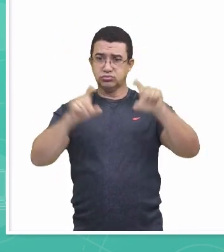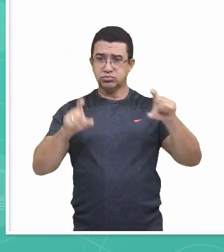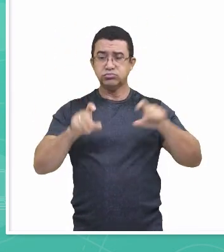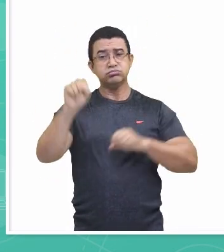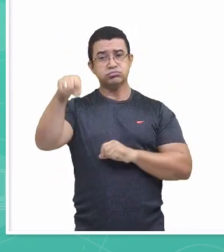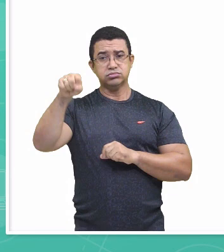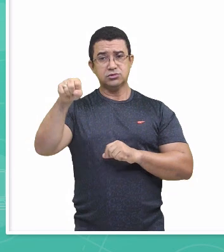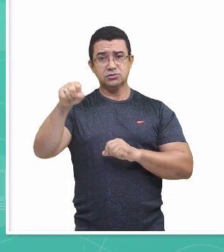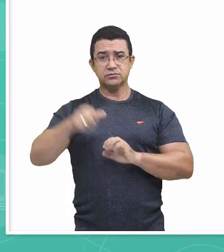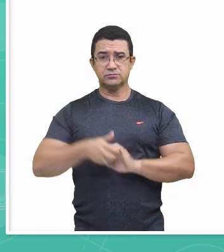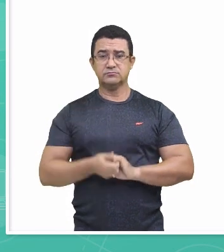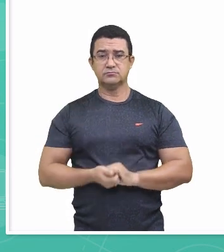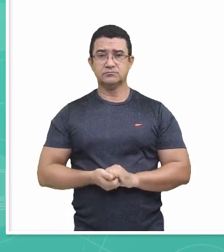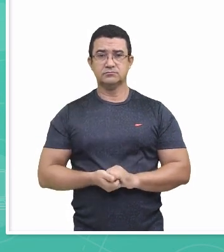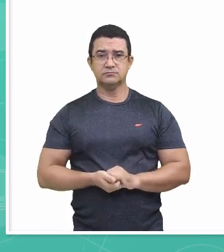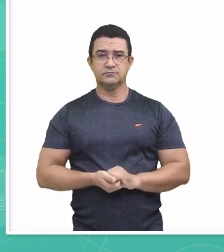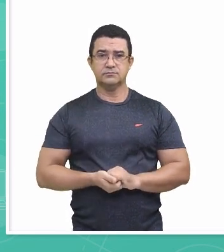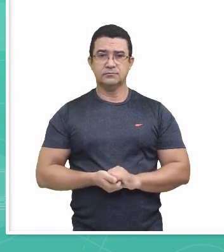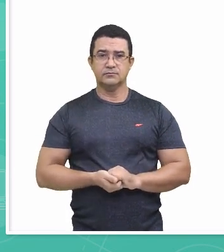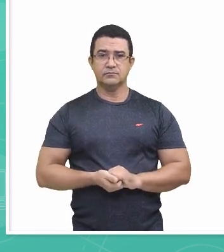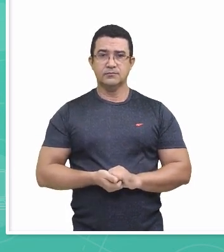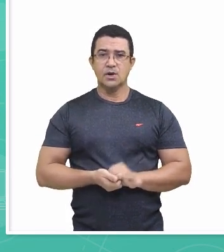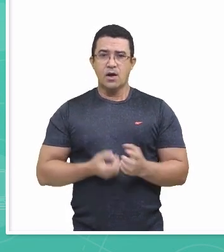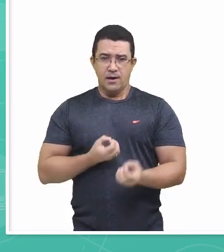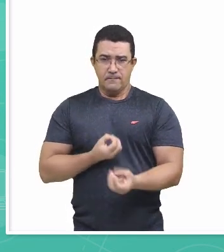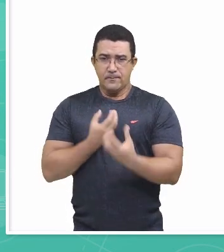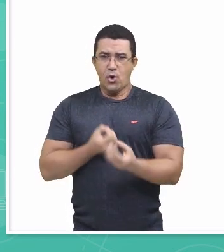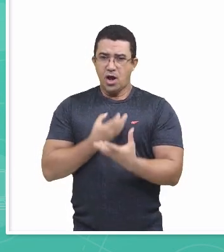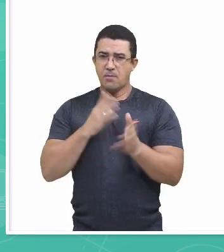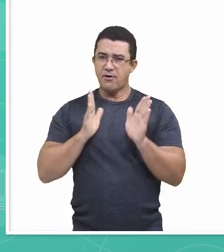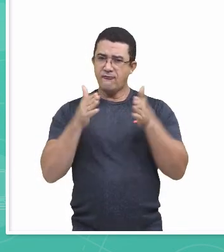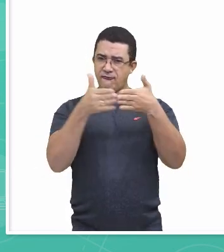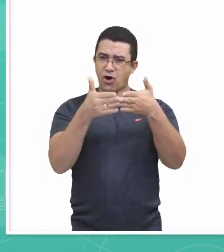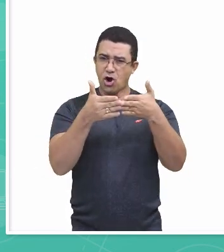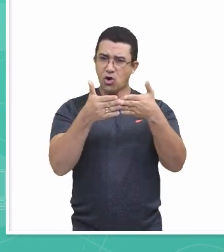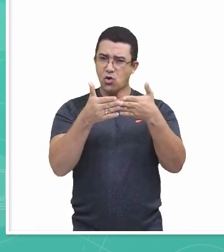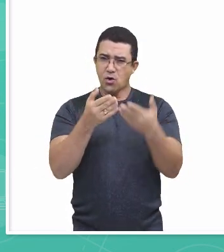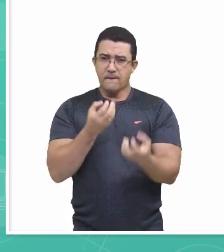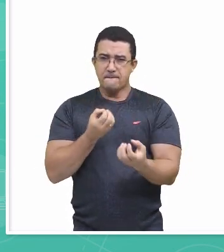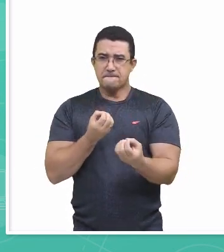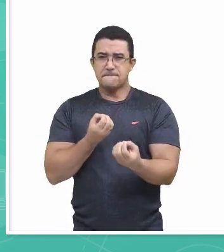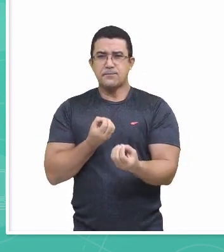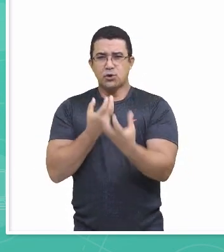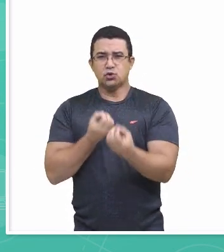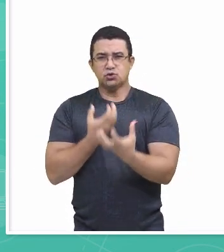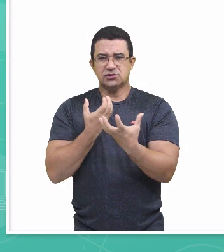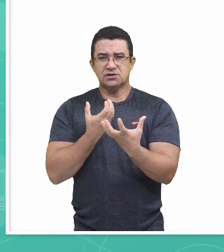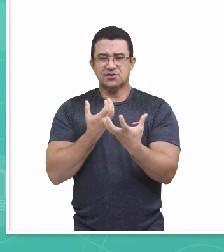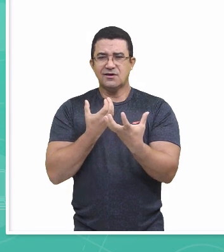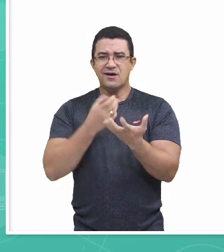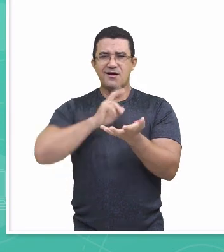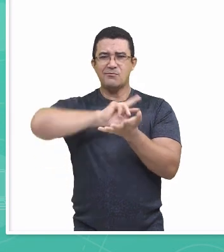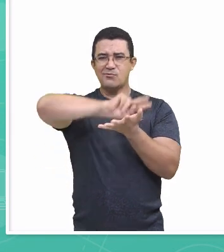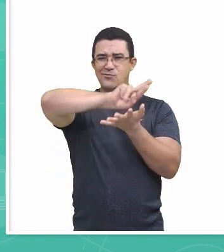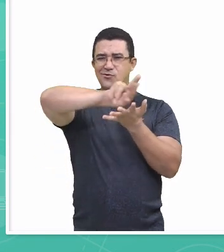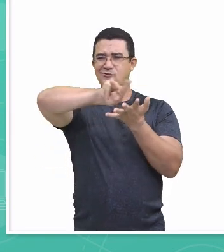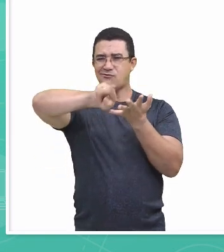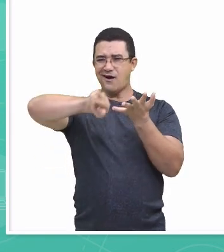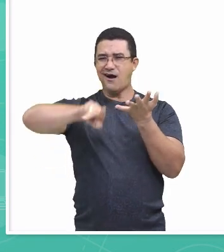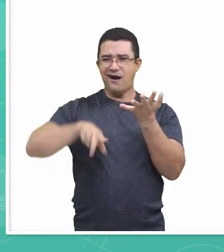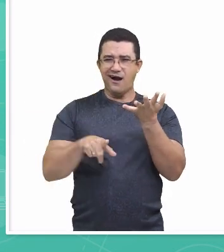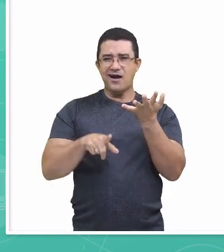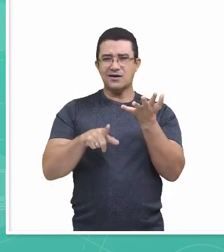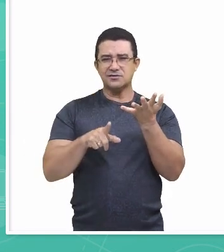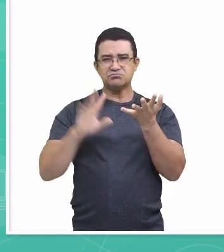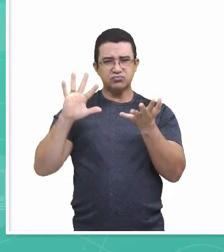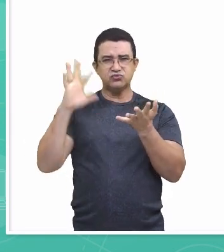ó. Então, está correto. O poema tem ênfase em produzir efeitos de sentido por meio do texto